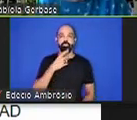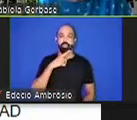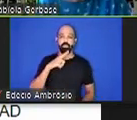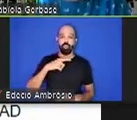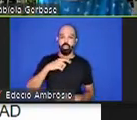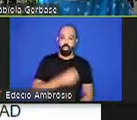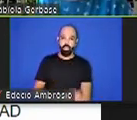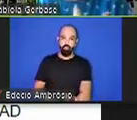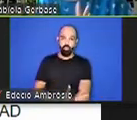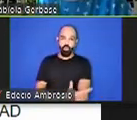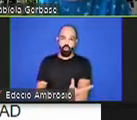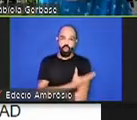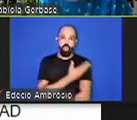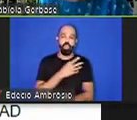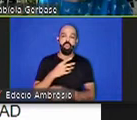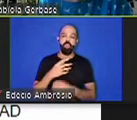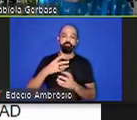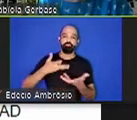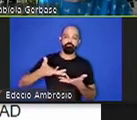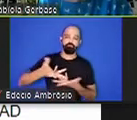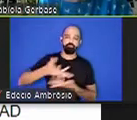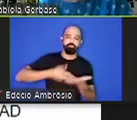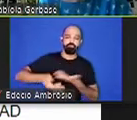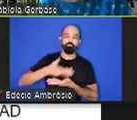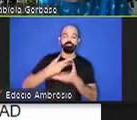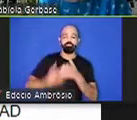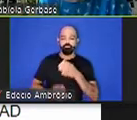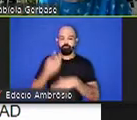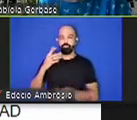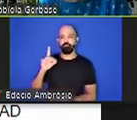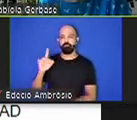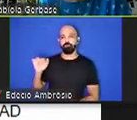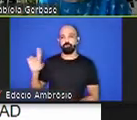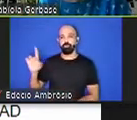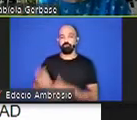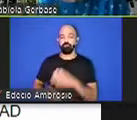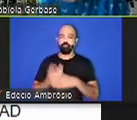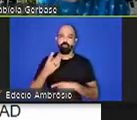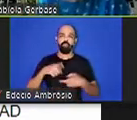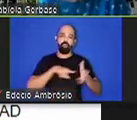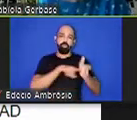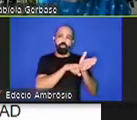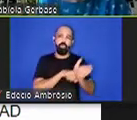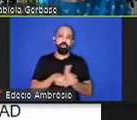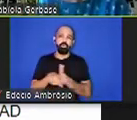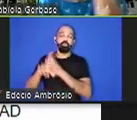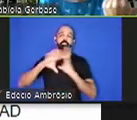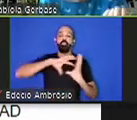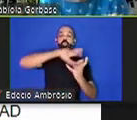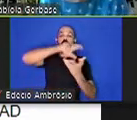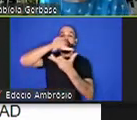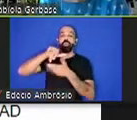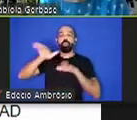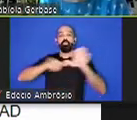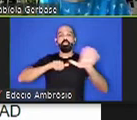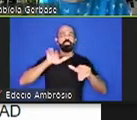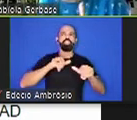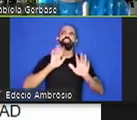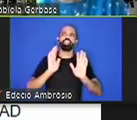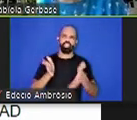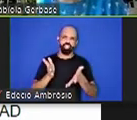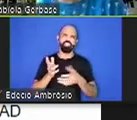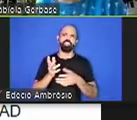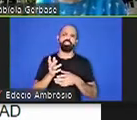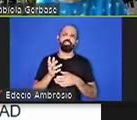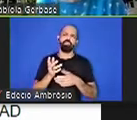do DAD, formando um consórcio de pesquisadores pelo mundo e está buscando, isso já tem mais ou